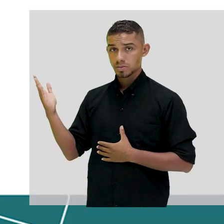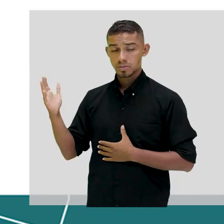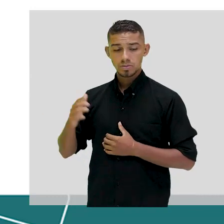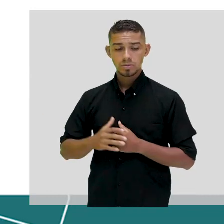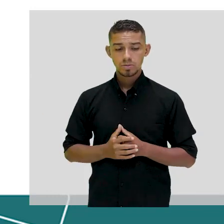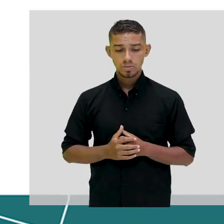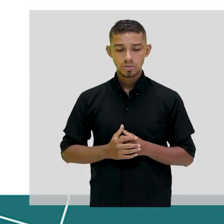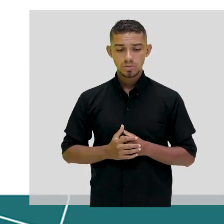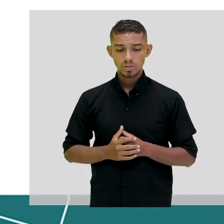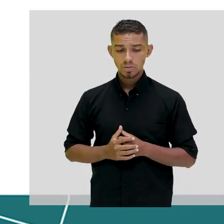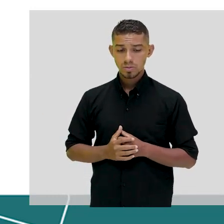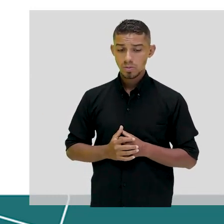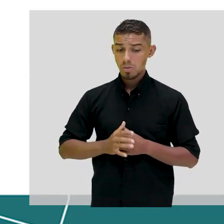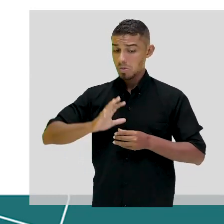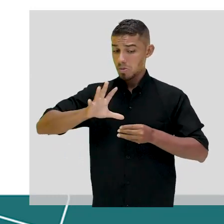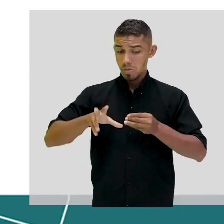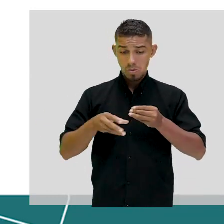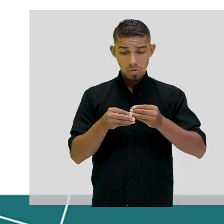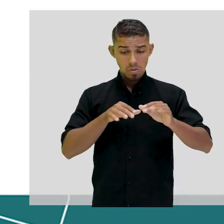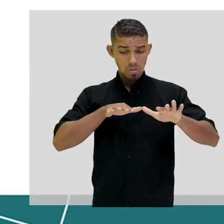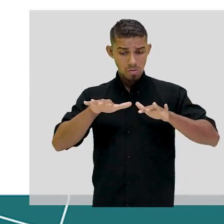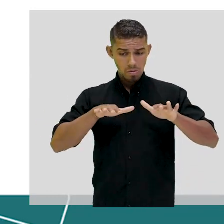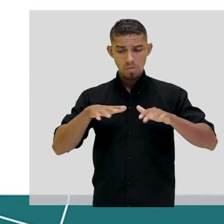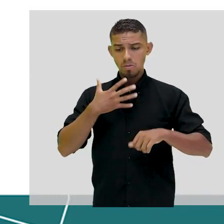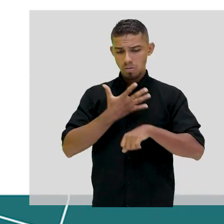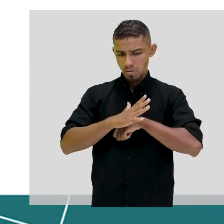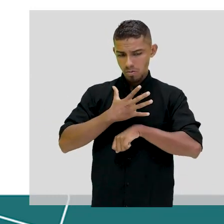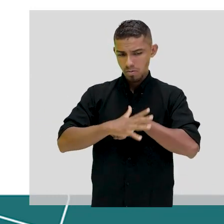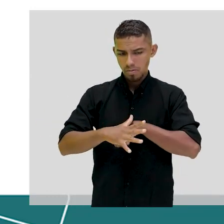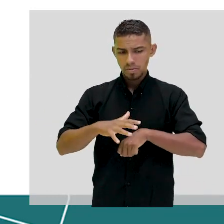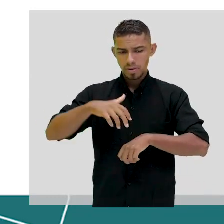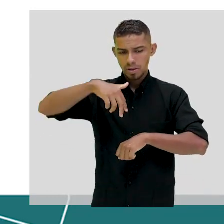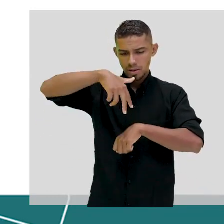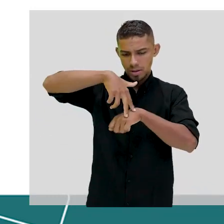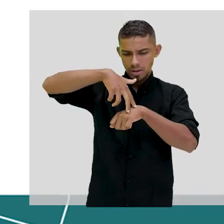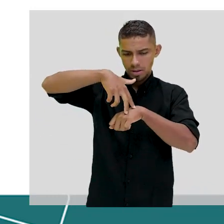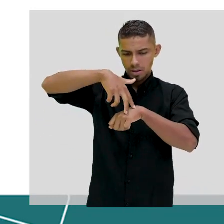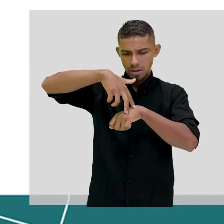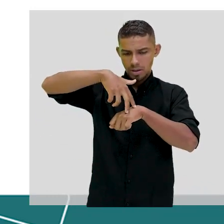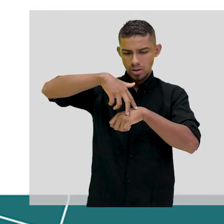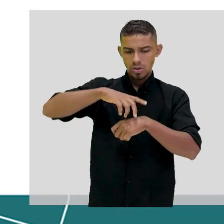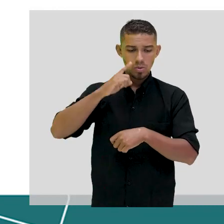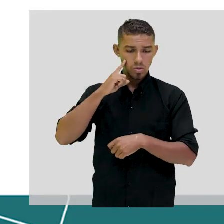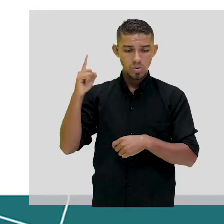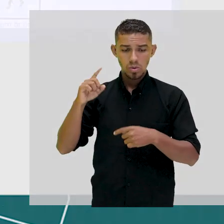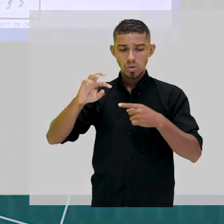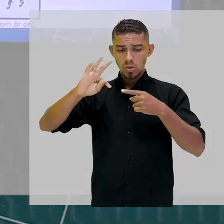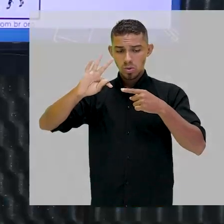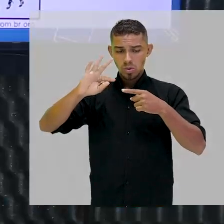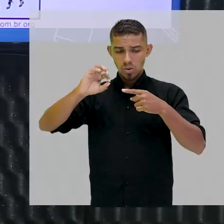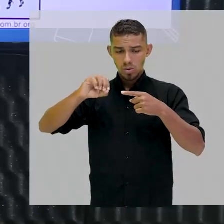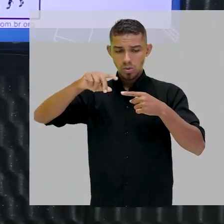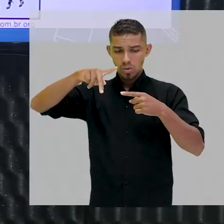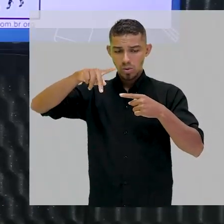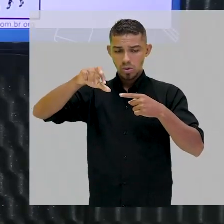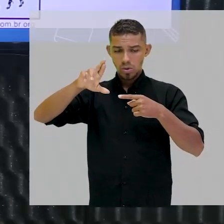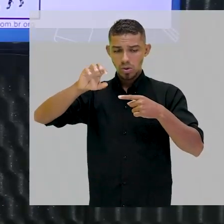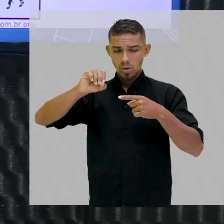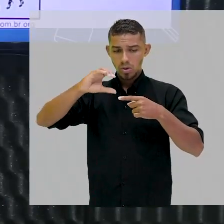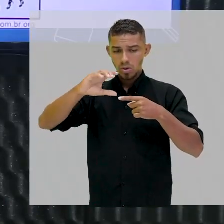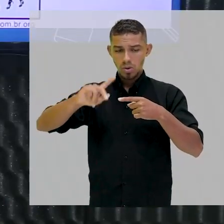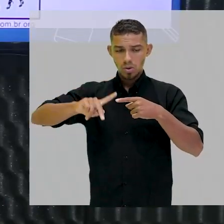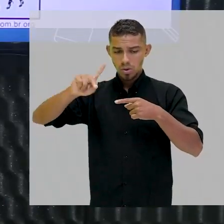um conjunto de movimentos que são realizados na posição de pé. Top rock, movimentos são geralmente